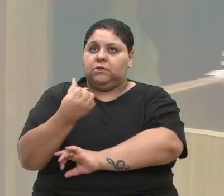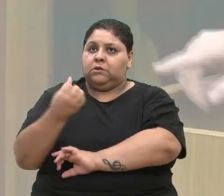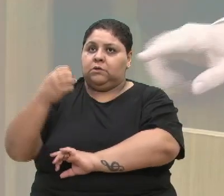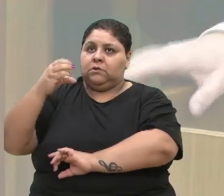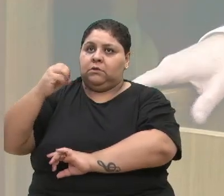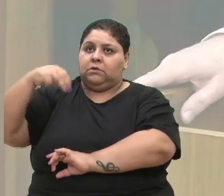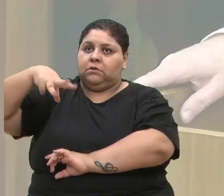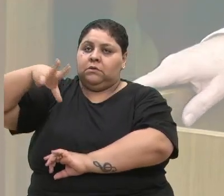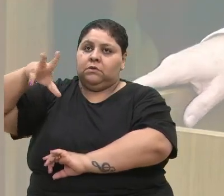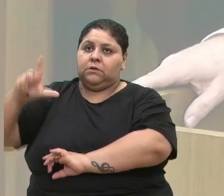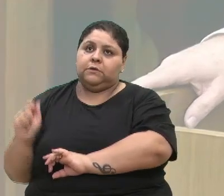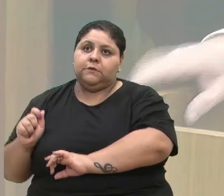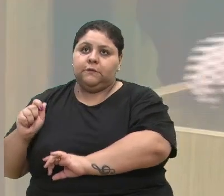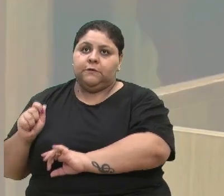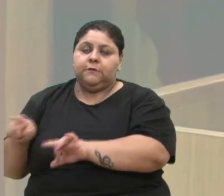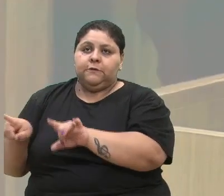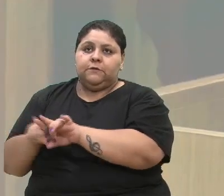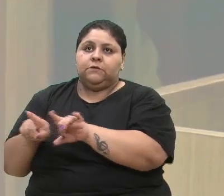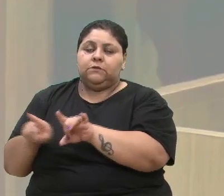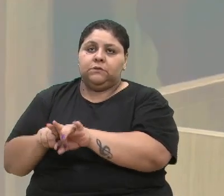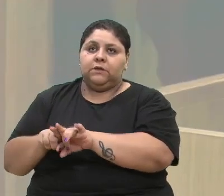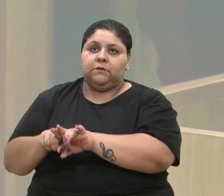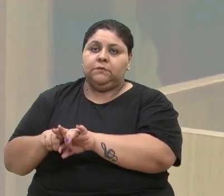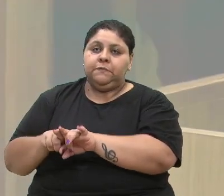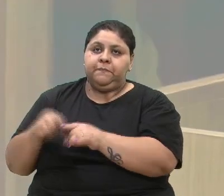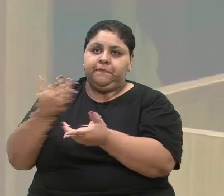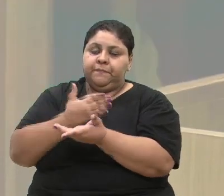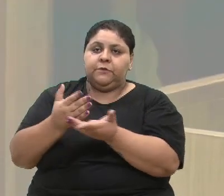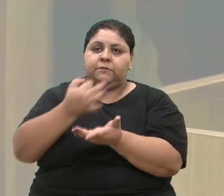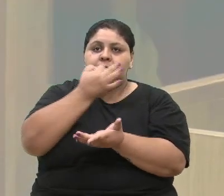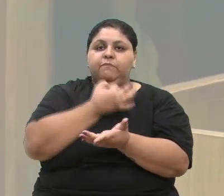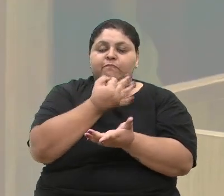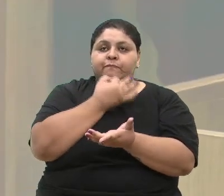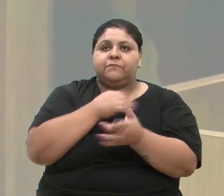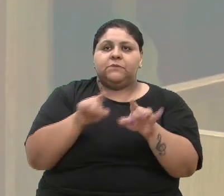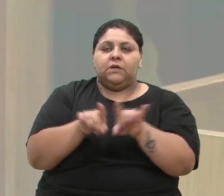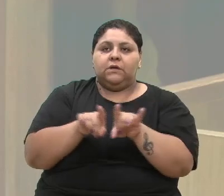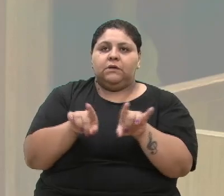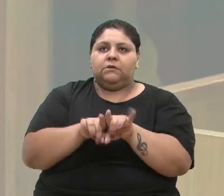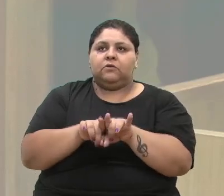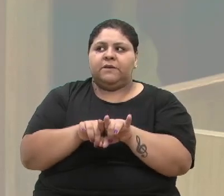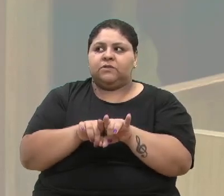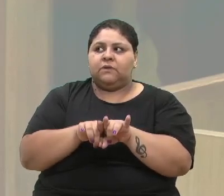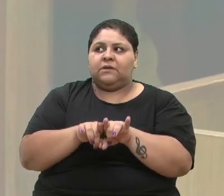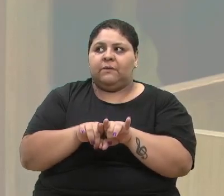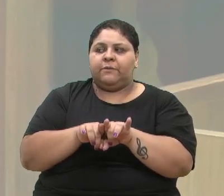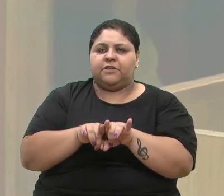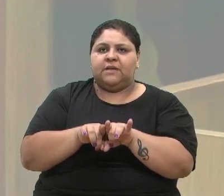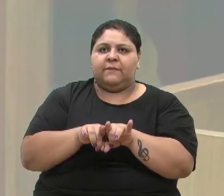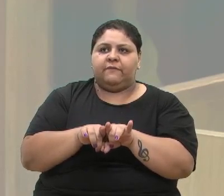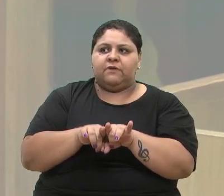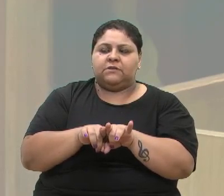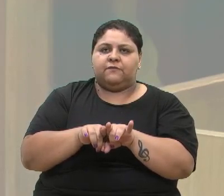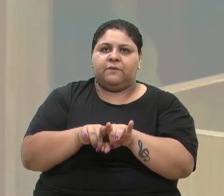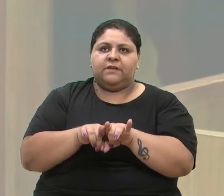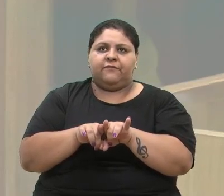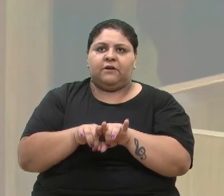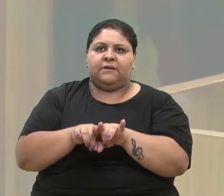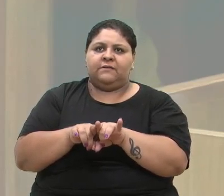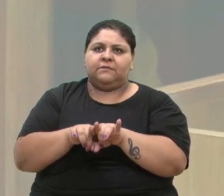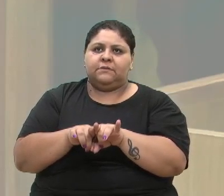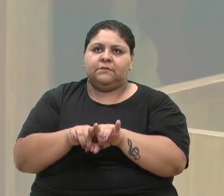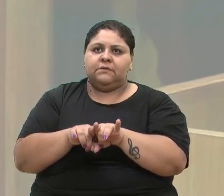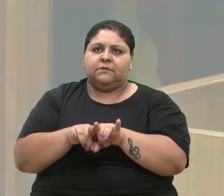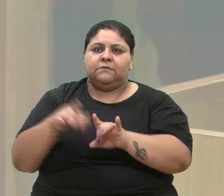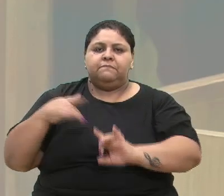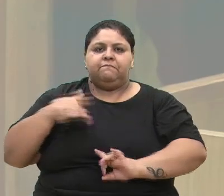usar o sistema público. Então, não é só Caxias que está entupida de pessoas. O Brasil está entupido com problemas da